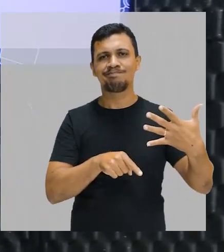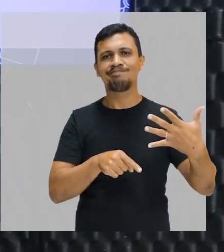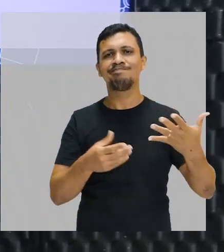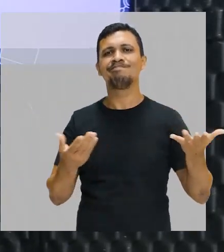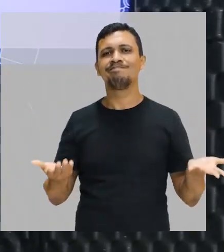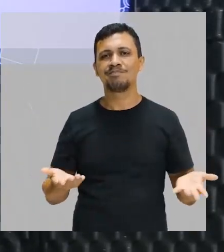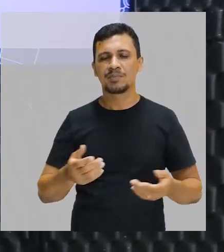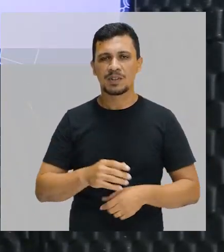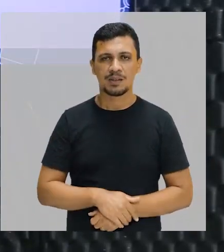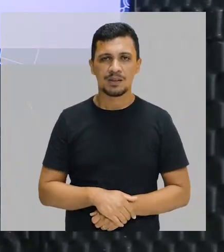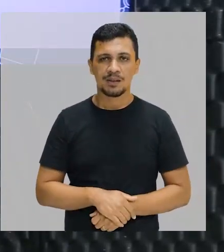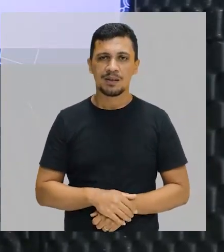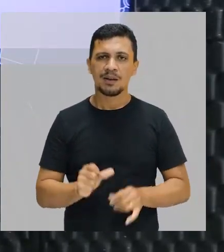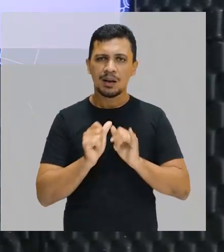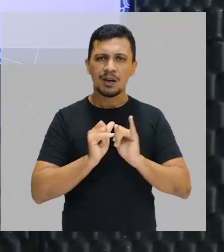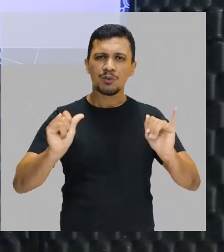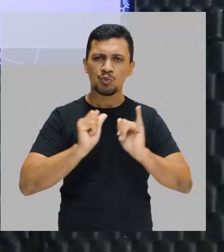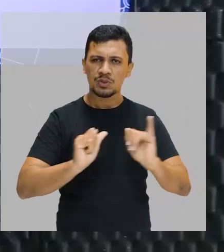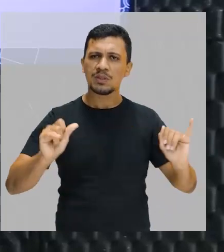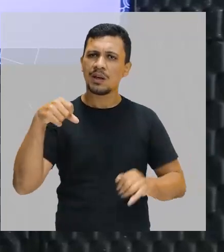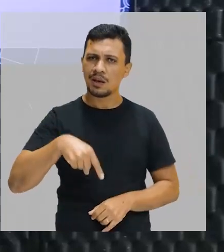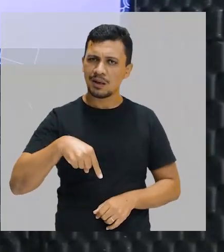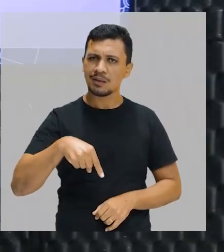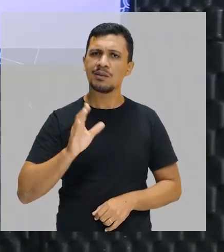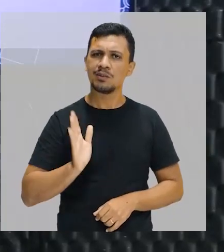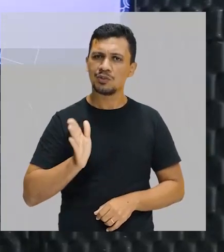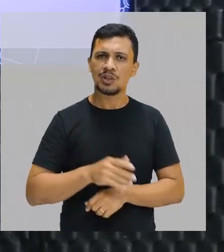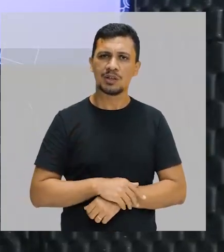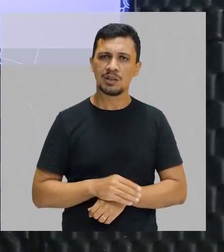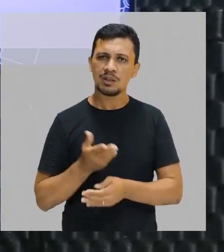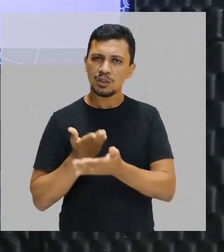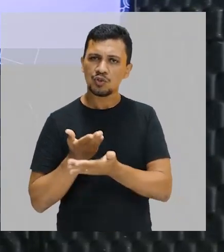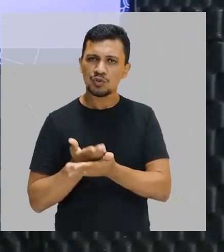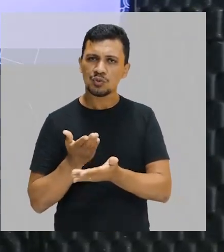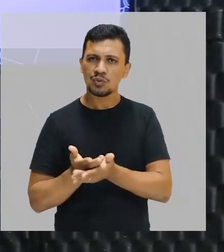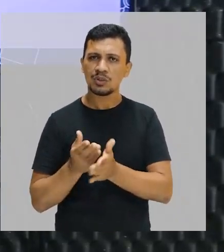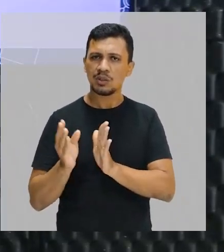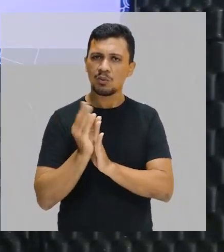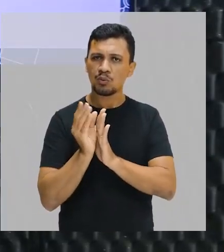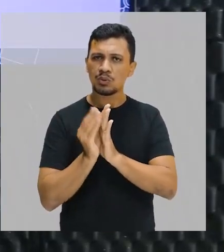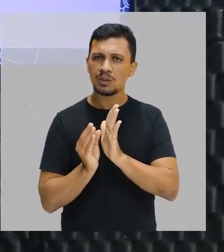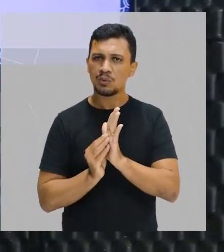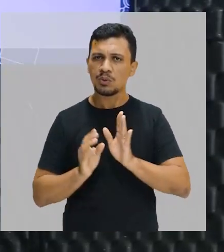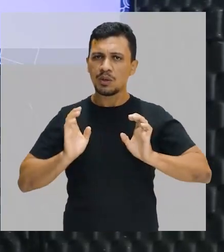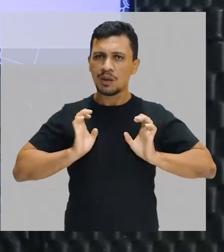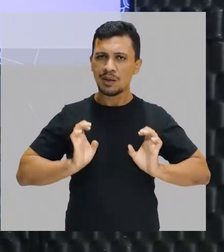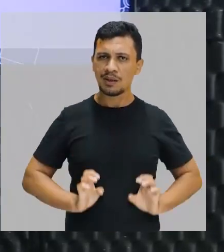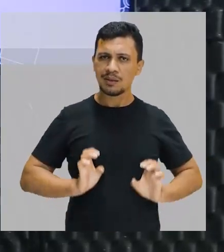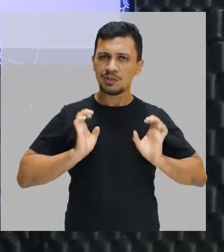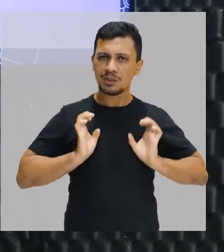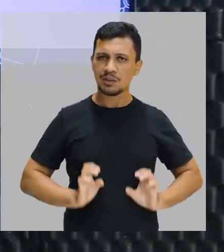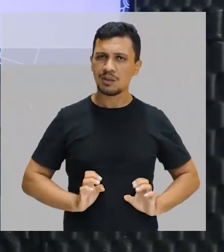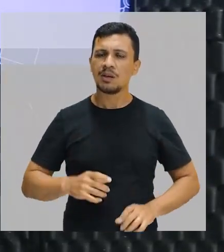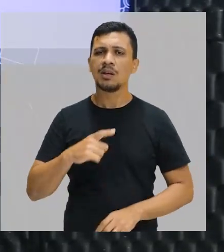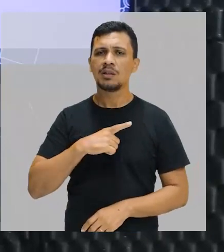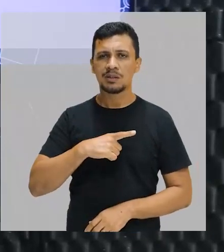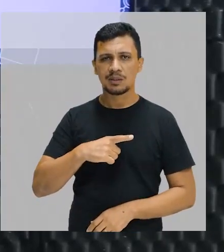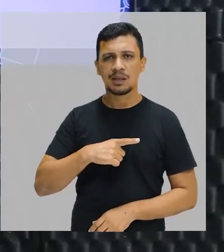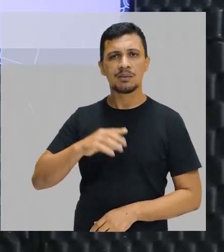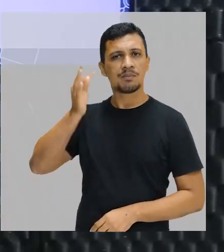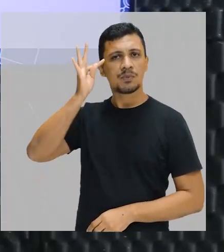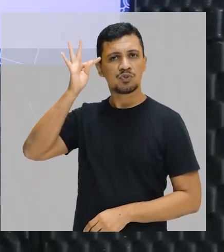aqui, quando nós estamos estudando o conteúdo de ética, nós temos essas qualificações das teorias